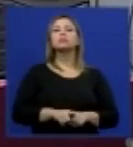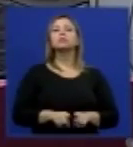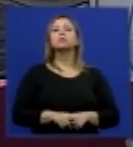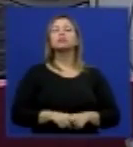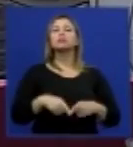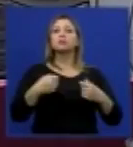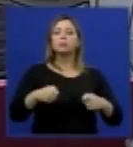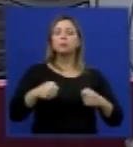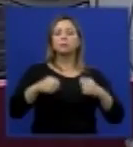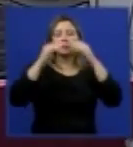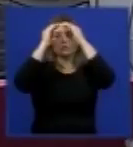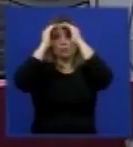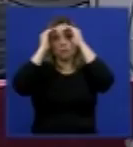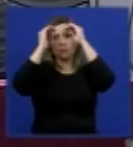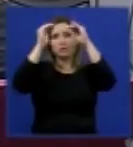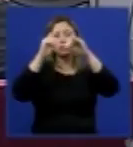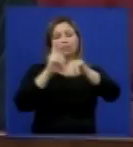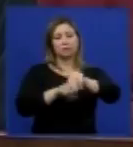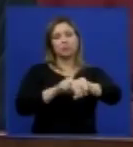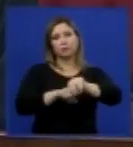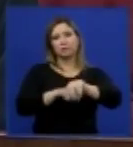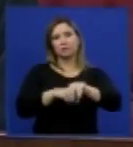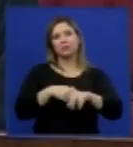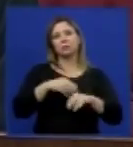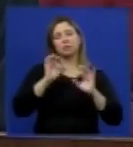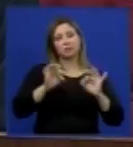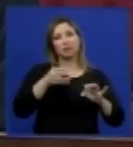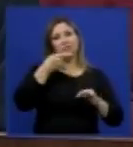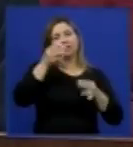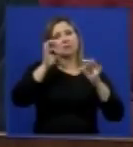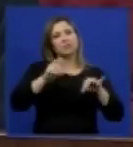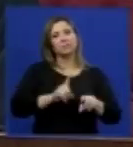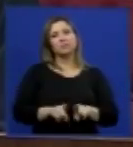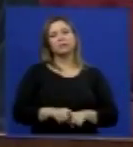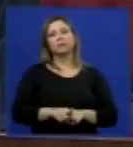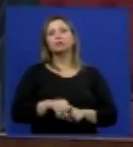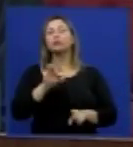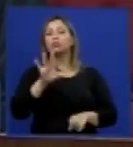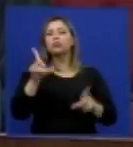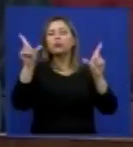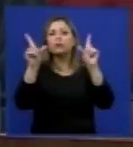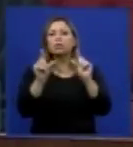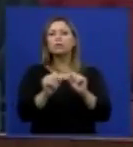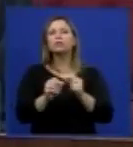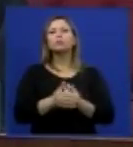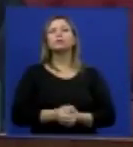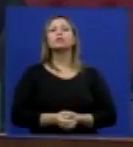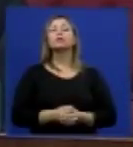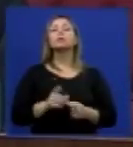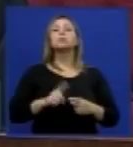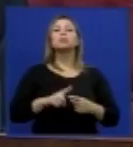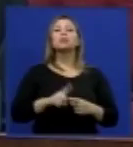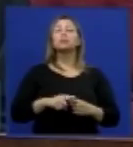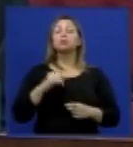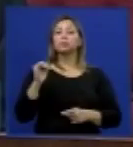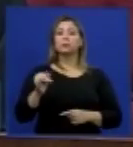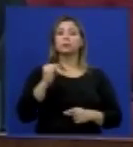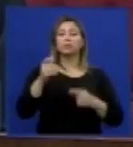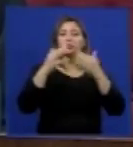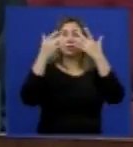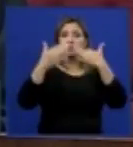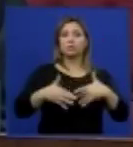tenha cumprido o meu tempo de 10 minutos para esse fim. Só para concluir, então, os fundamentos da ação,